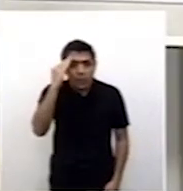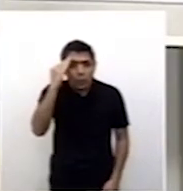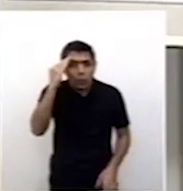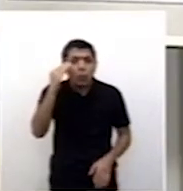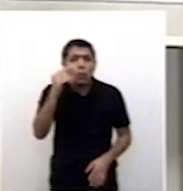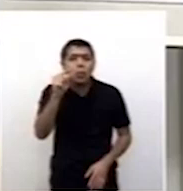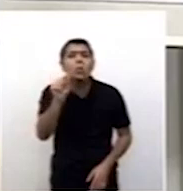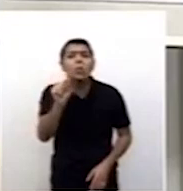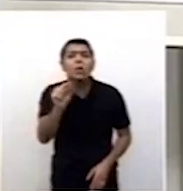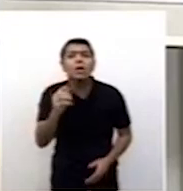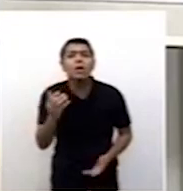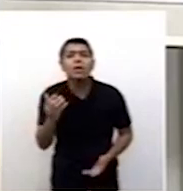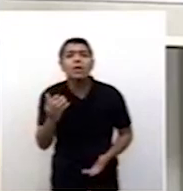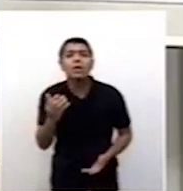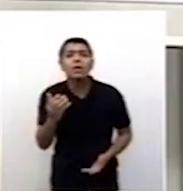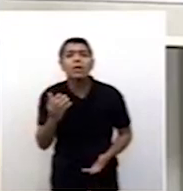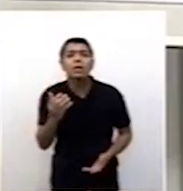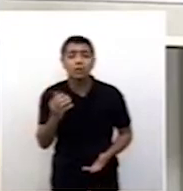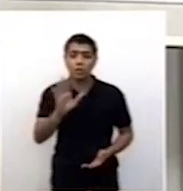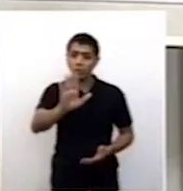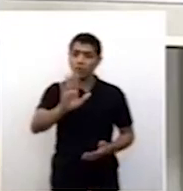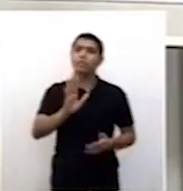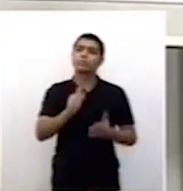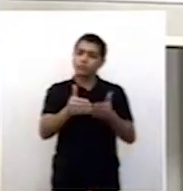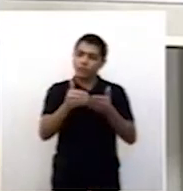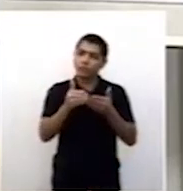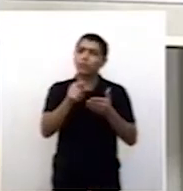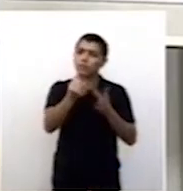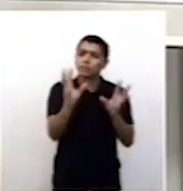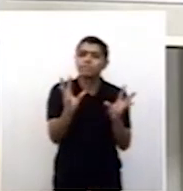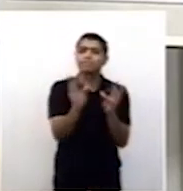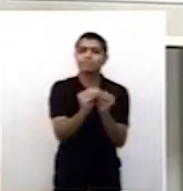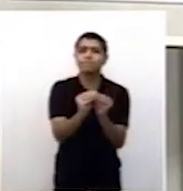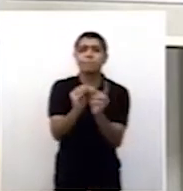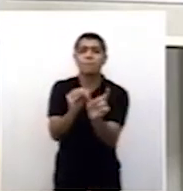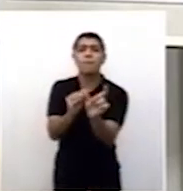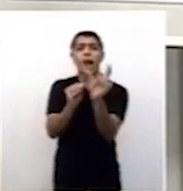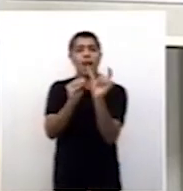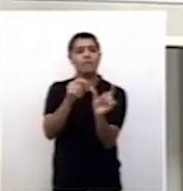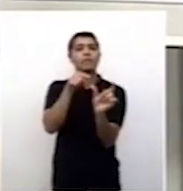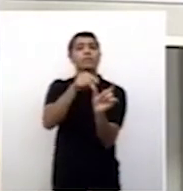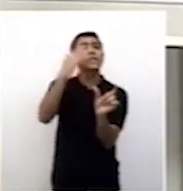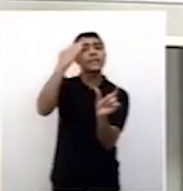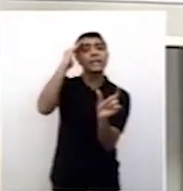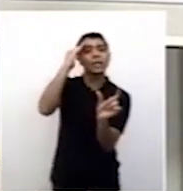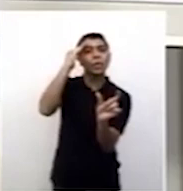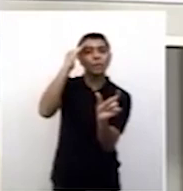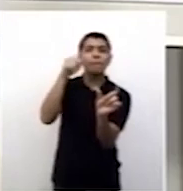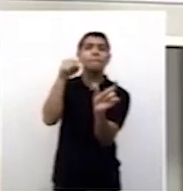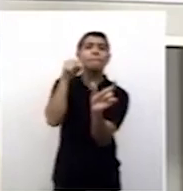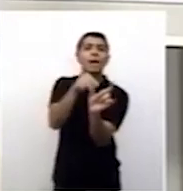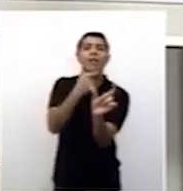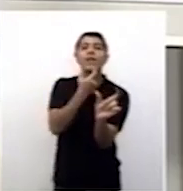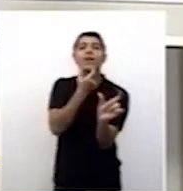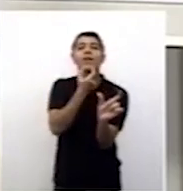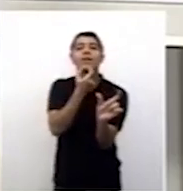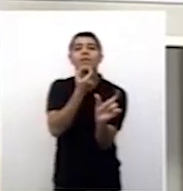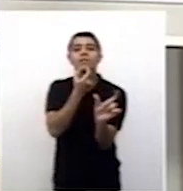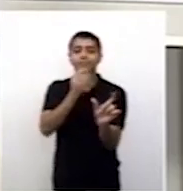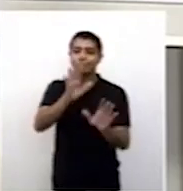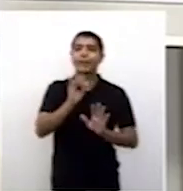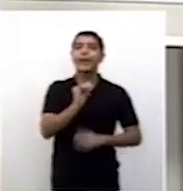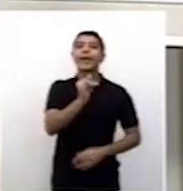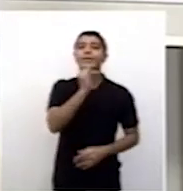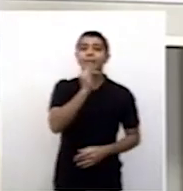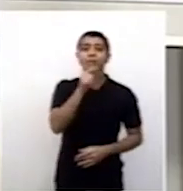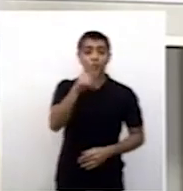sucinto. Diga apenas, seja direto, diga apenas a palavra que você compreendeu do nosso diálogo. Vou dar um exemplo. Se você